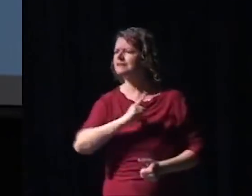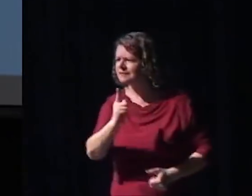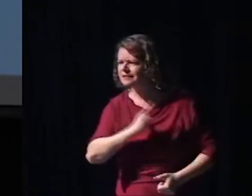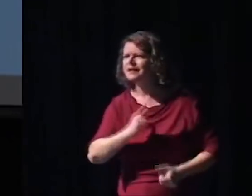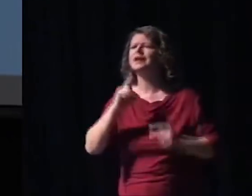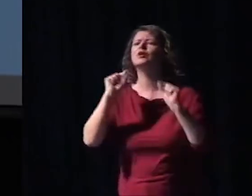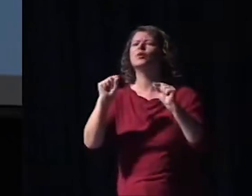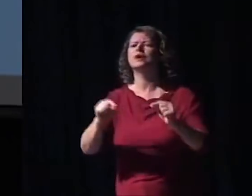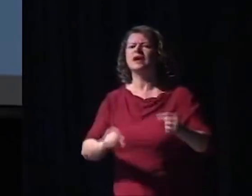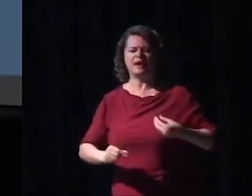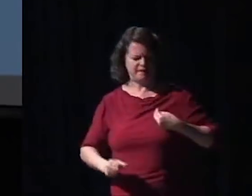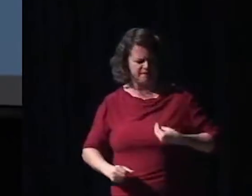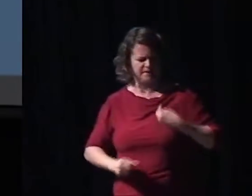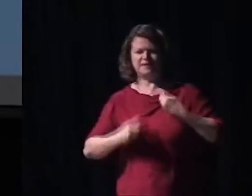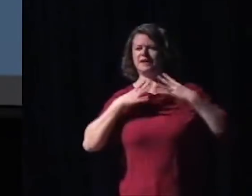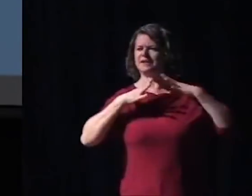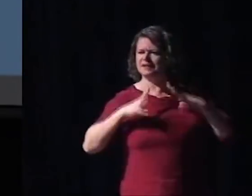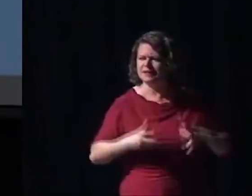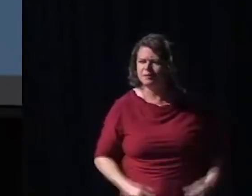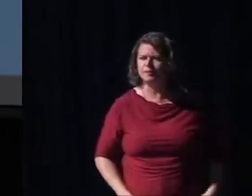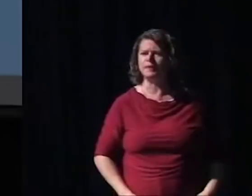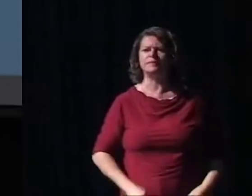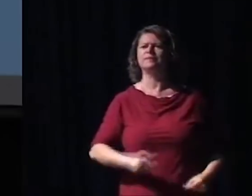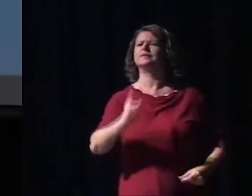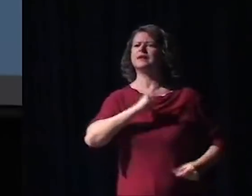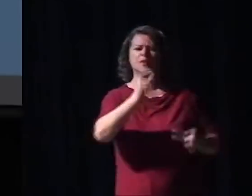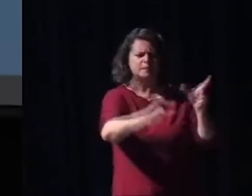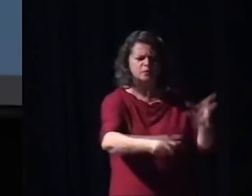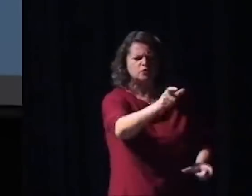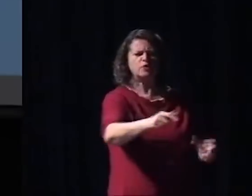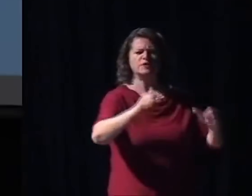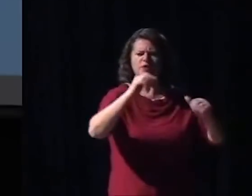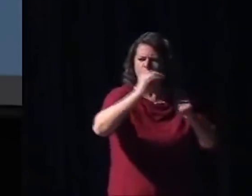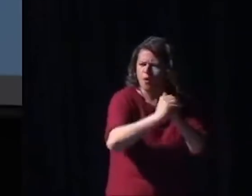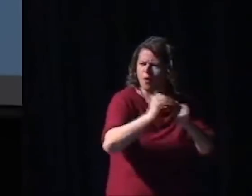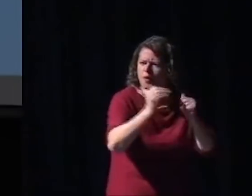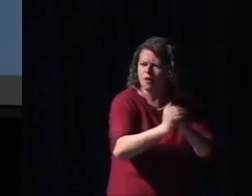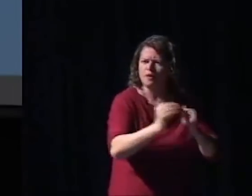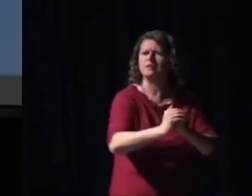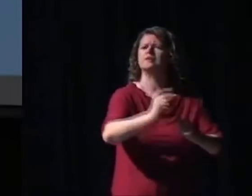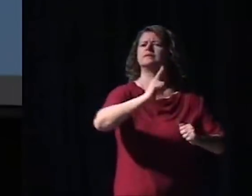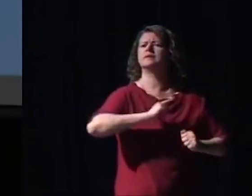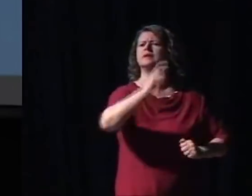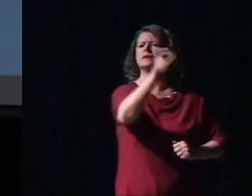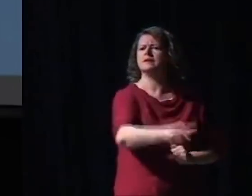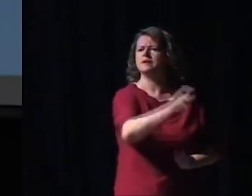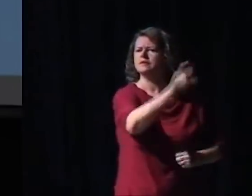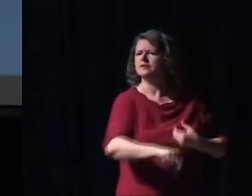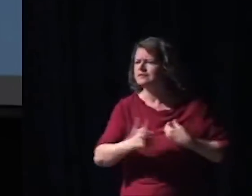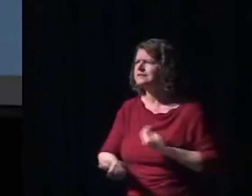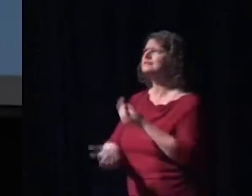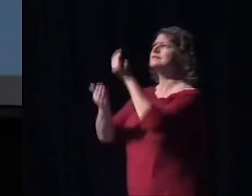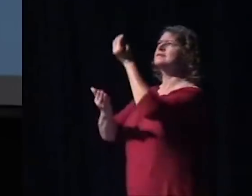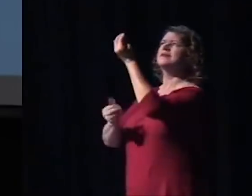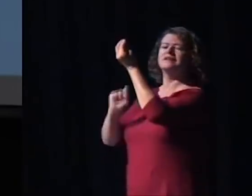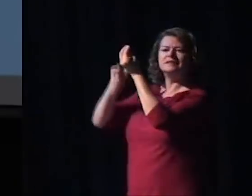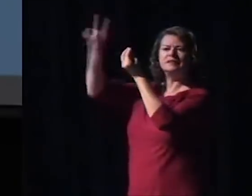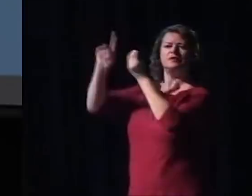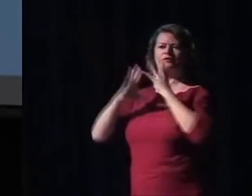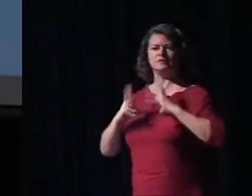pessoa consagrada ao Senhor, existe alguém de joelhos, existe alguém que se santifica, existe alguém que busca a